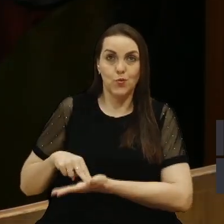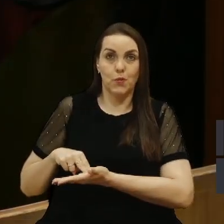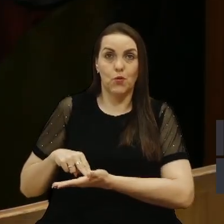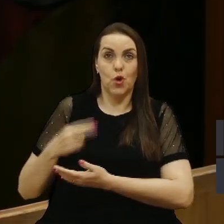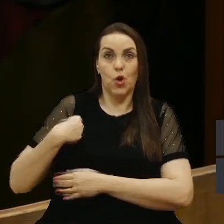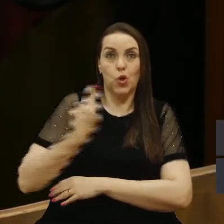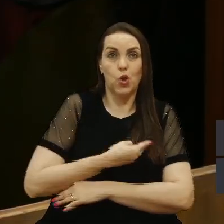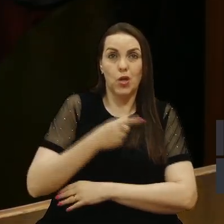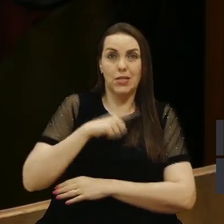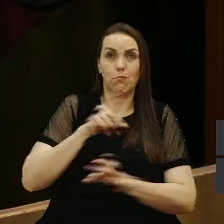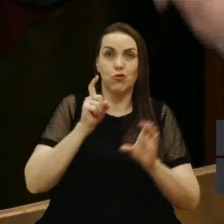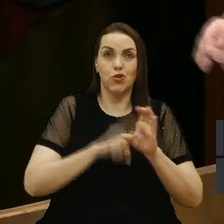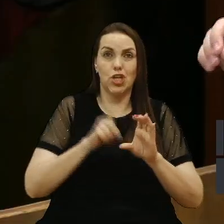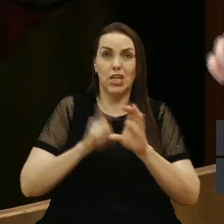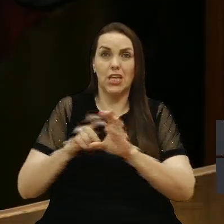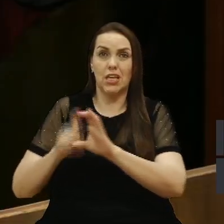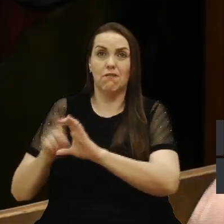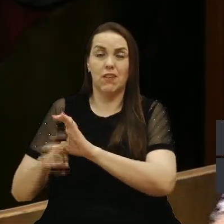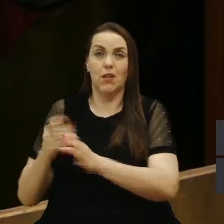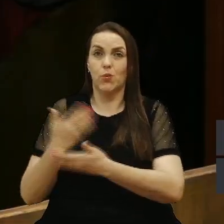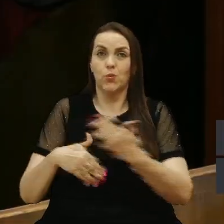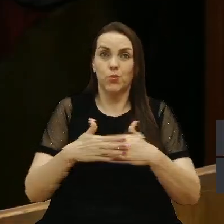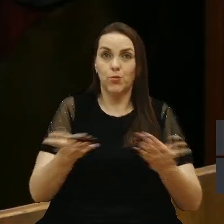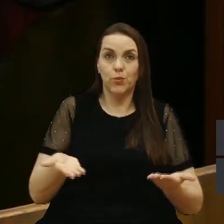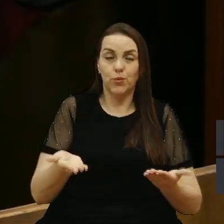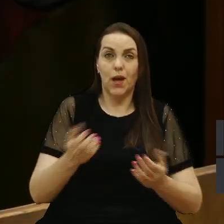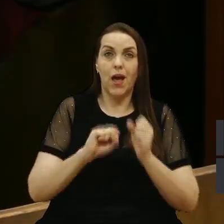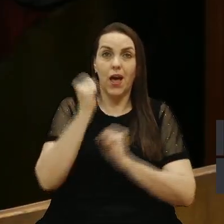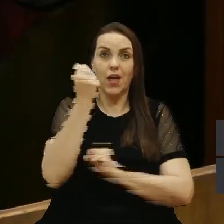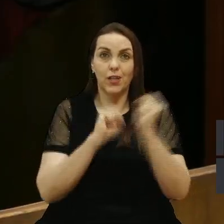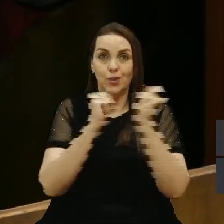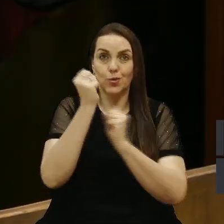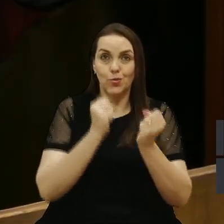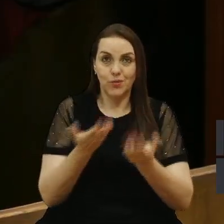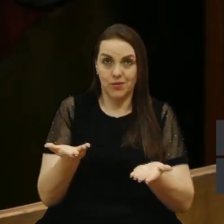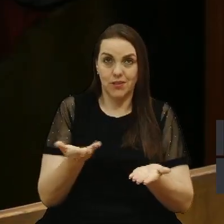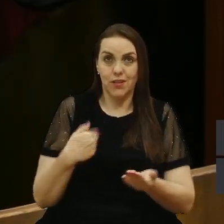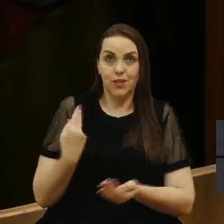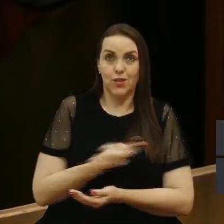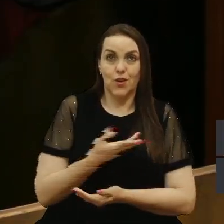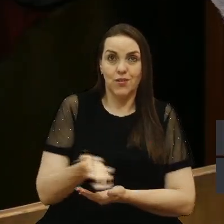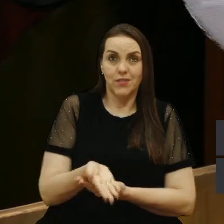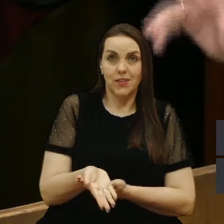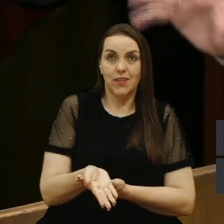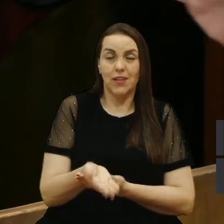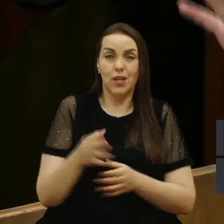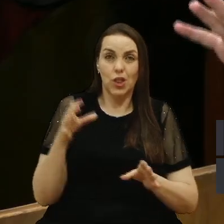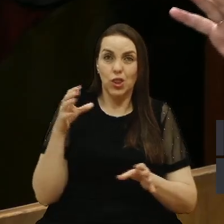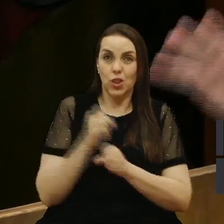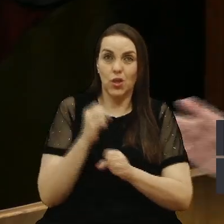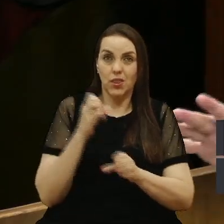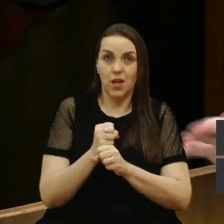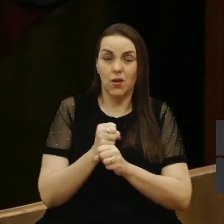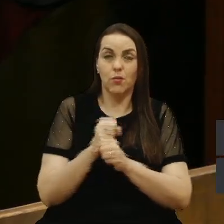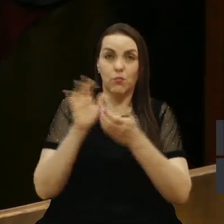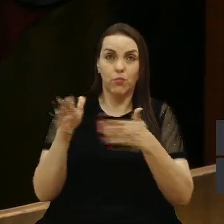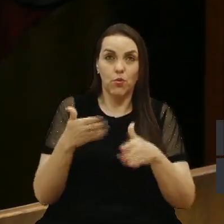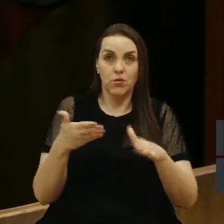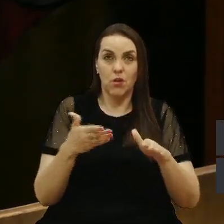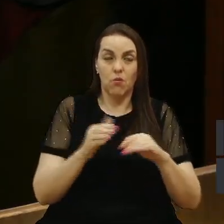temos dívida com tudo. E a nossa indústria, vereador Santo Fantinel, do total de produção